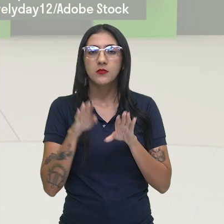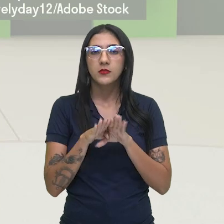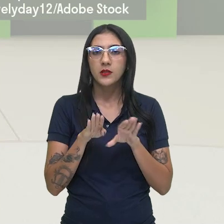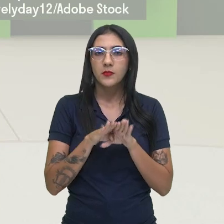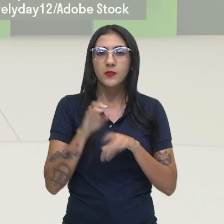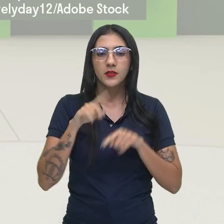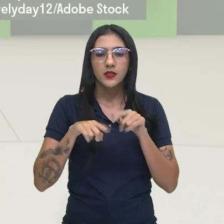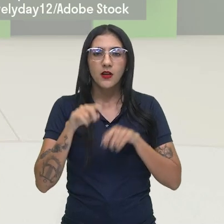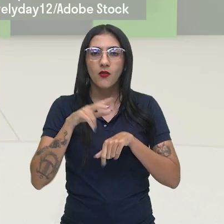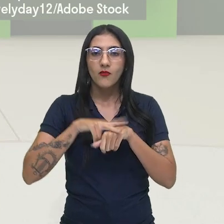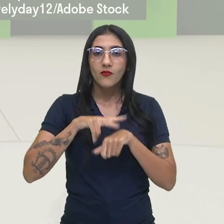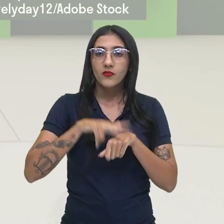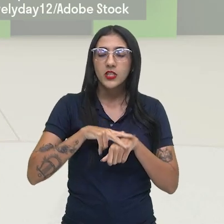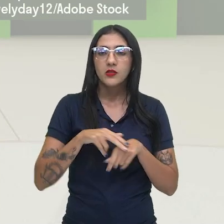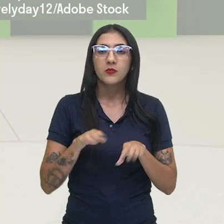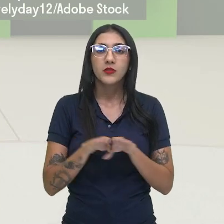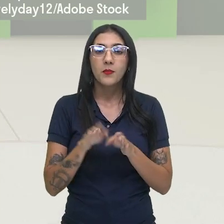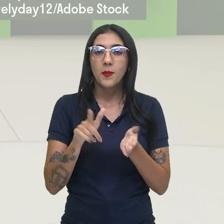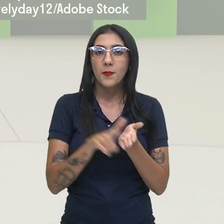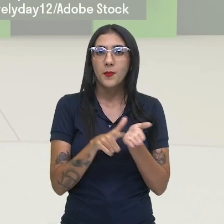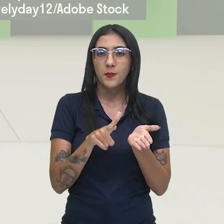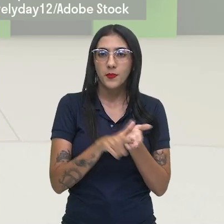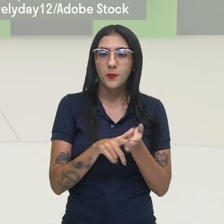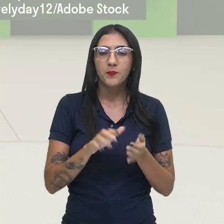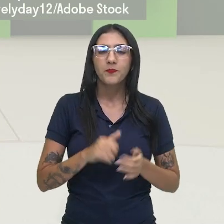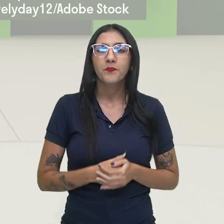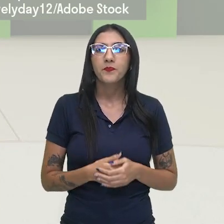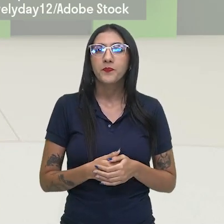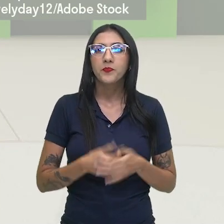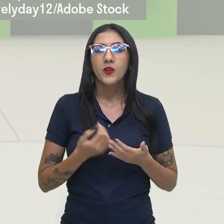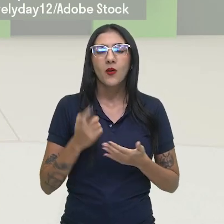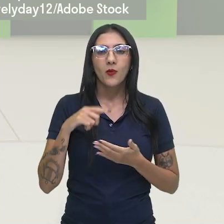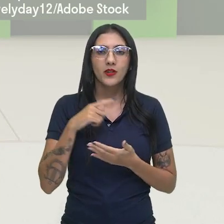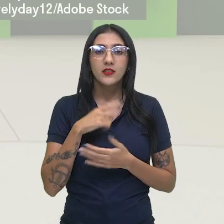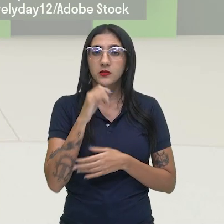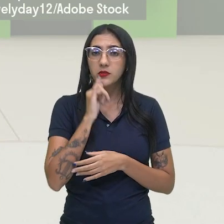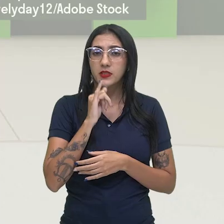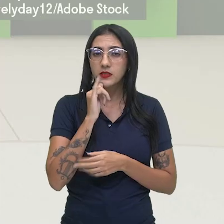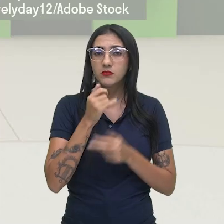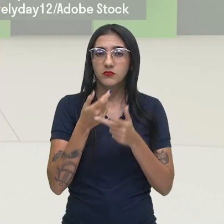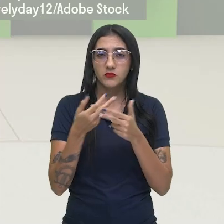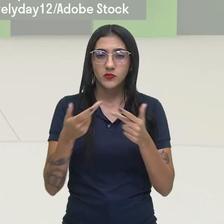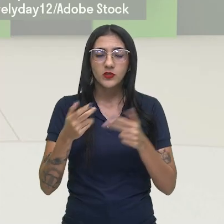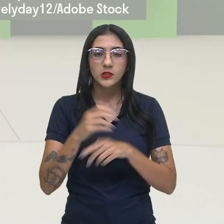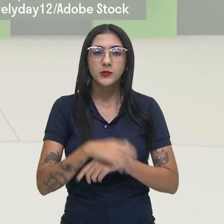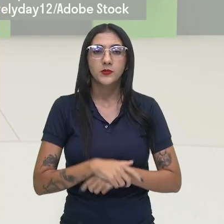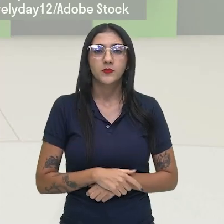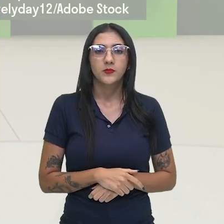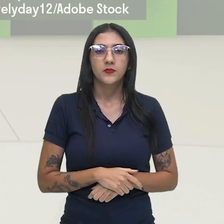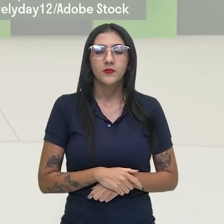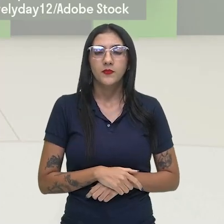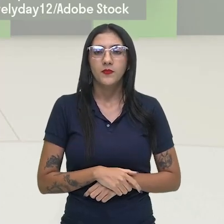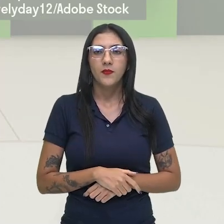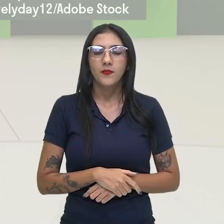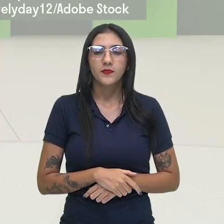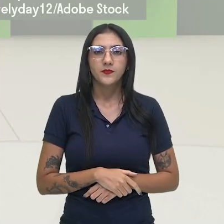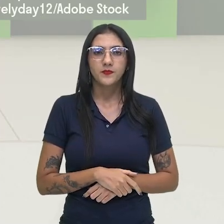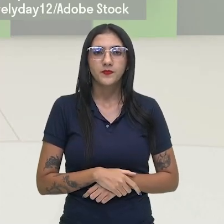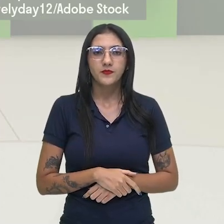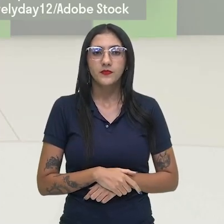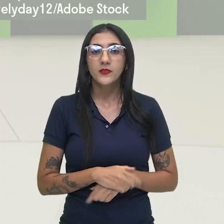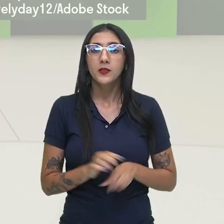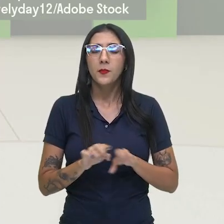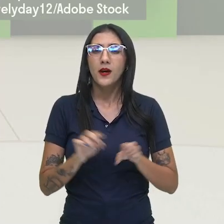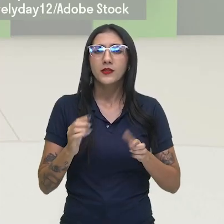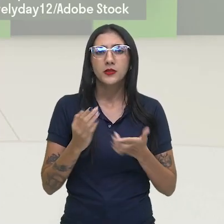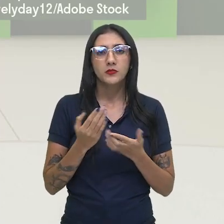a porcelana e papel. São exemplos de matéria. Ao contrário do que